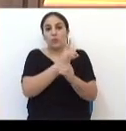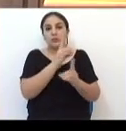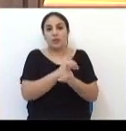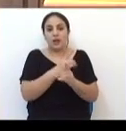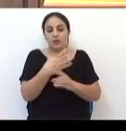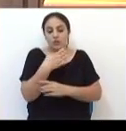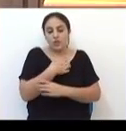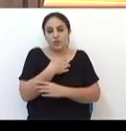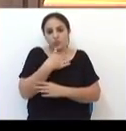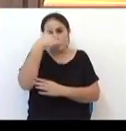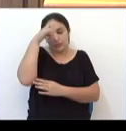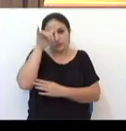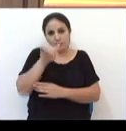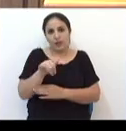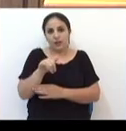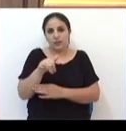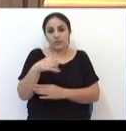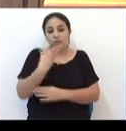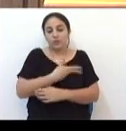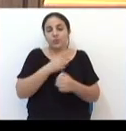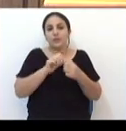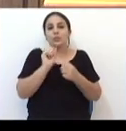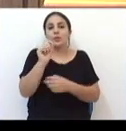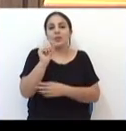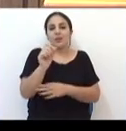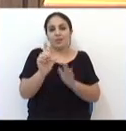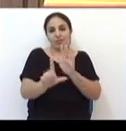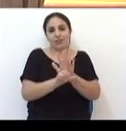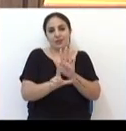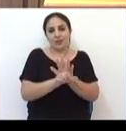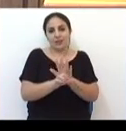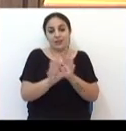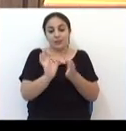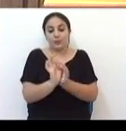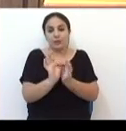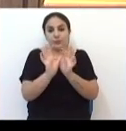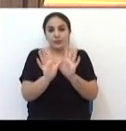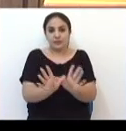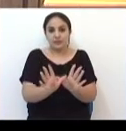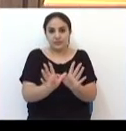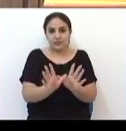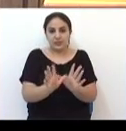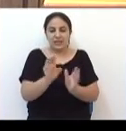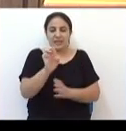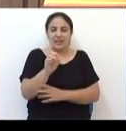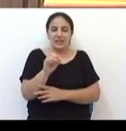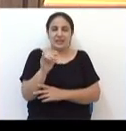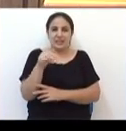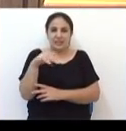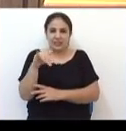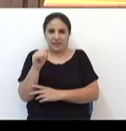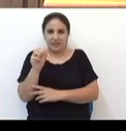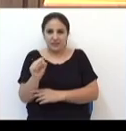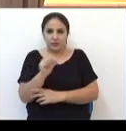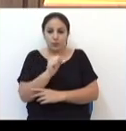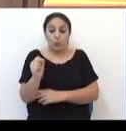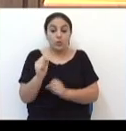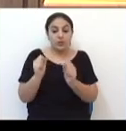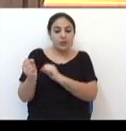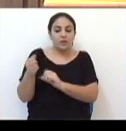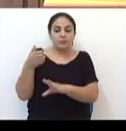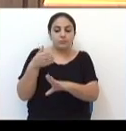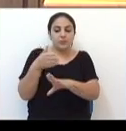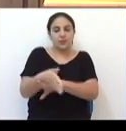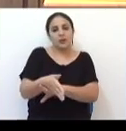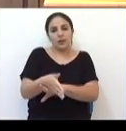meios de inibir isso. Então, o que nós estamos fazendo nessa lei? Dando uma autorização aos agentes de endemias, né? De poder ingressar